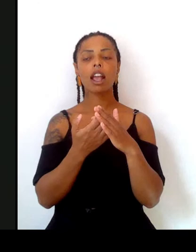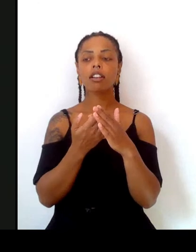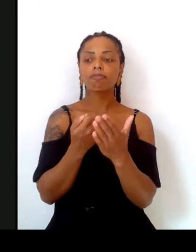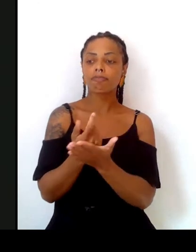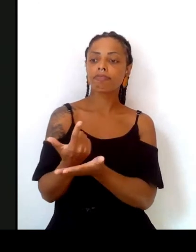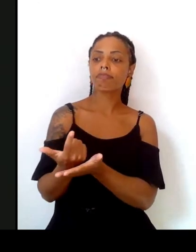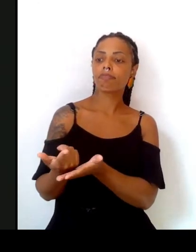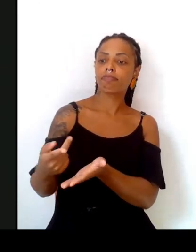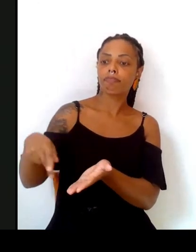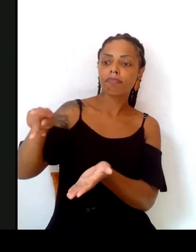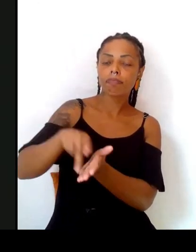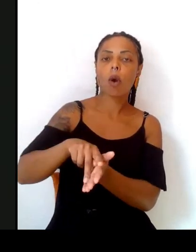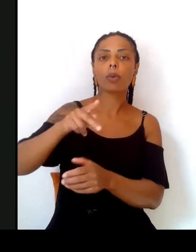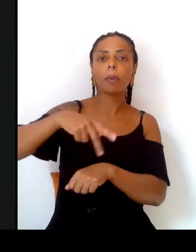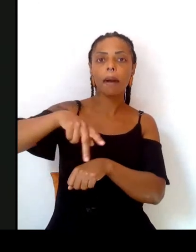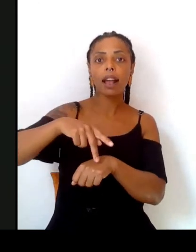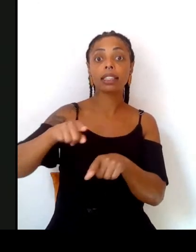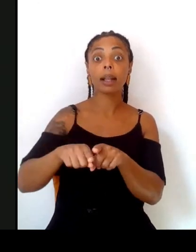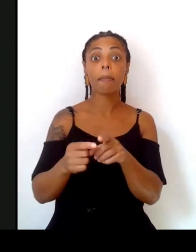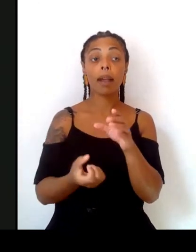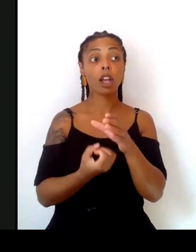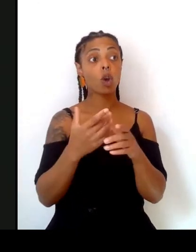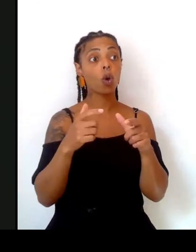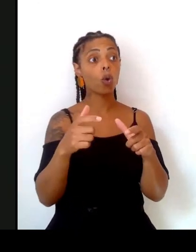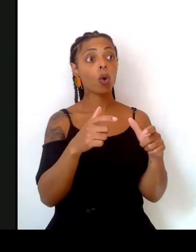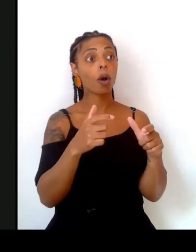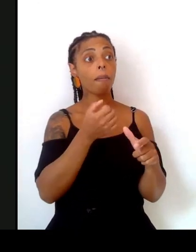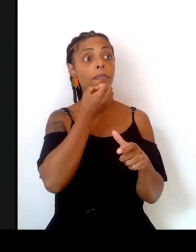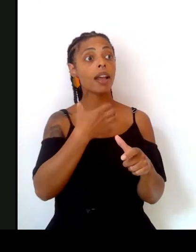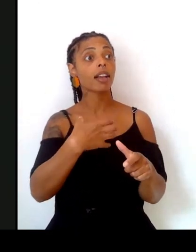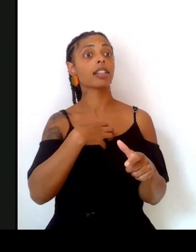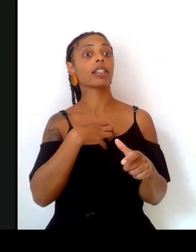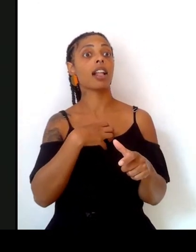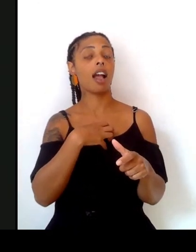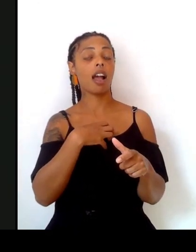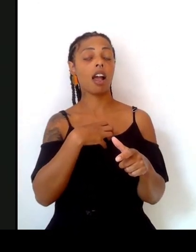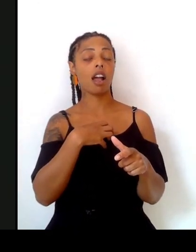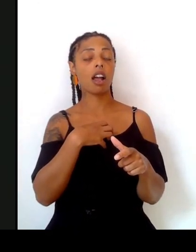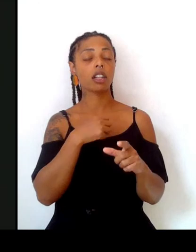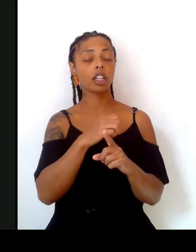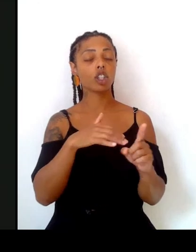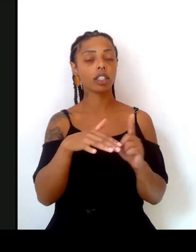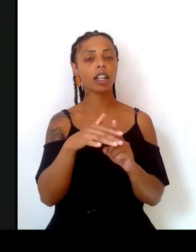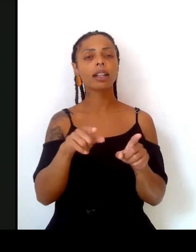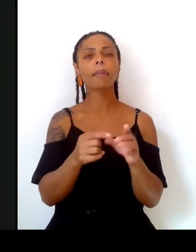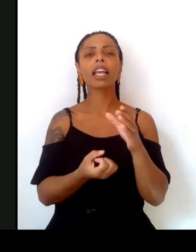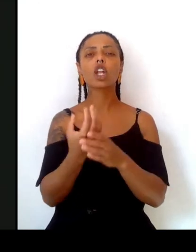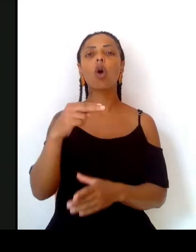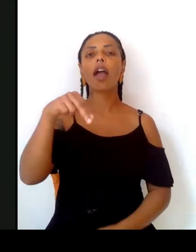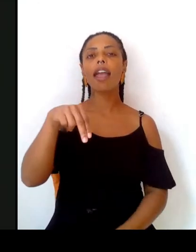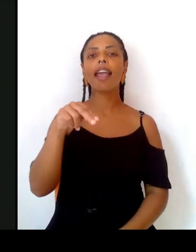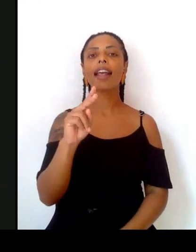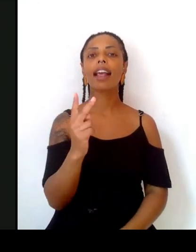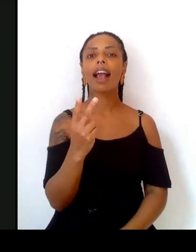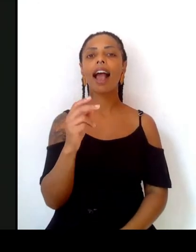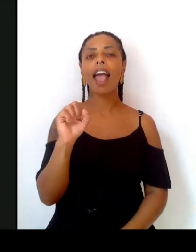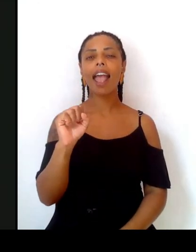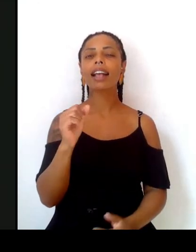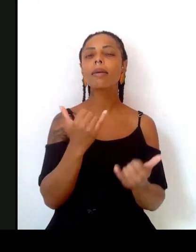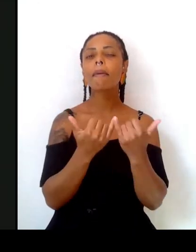bem-estar social inclusive criou o NHS parecido ao SUS